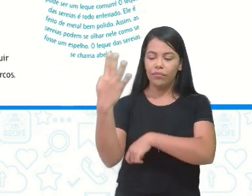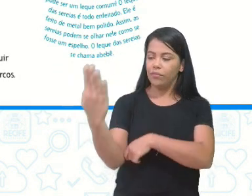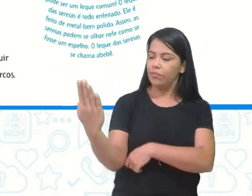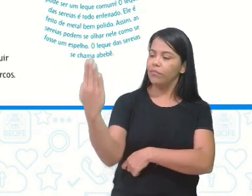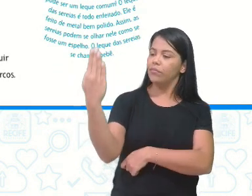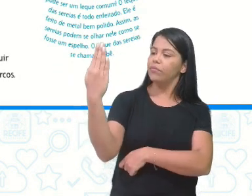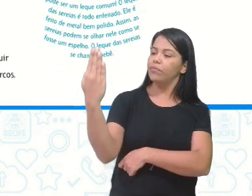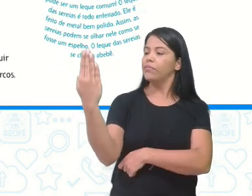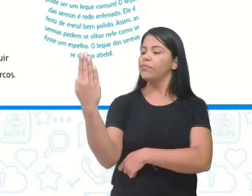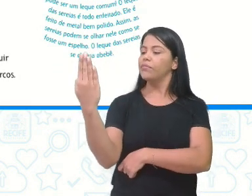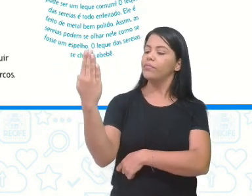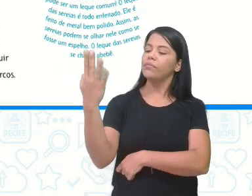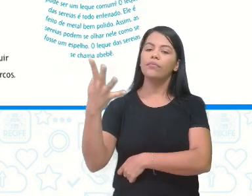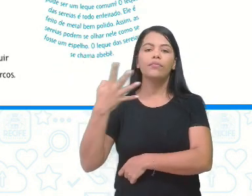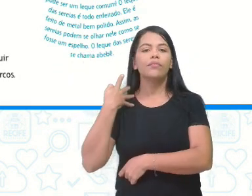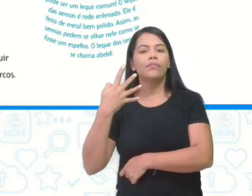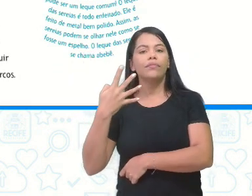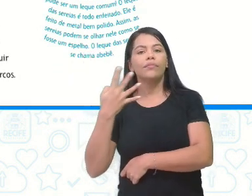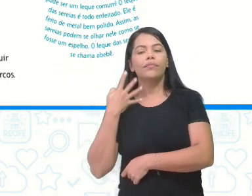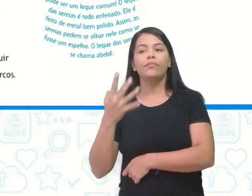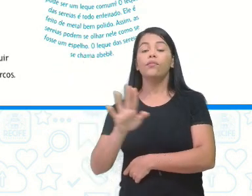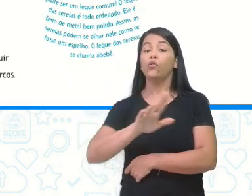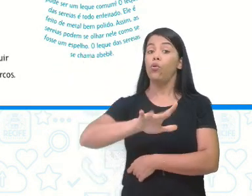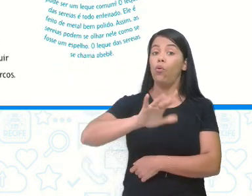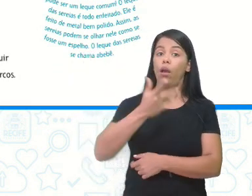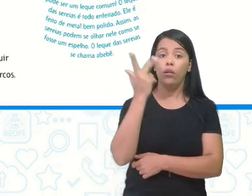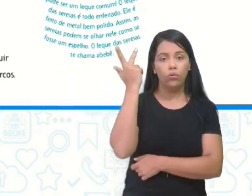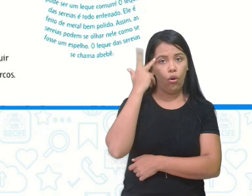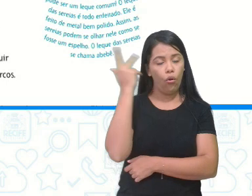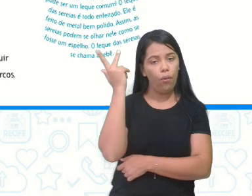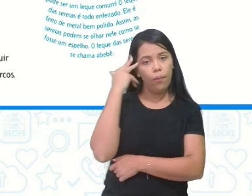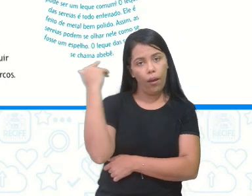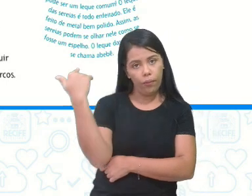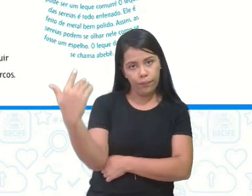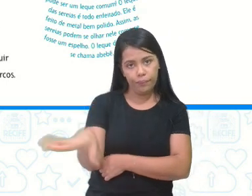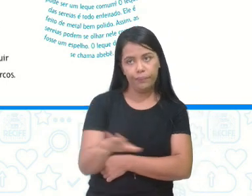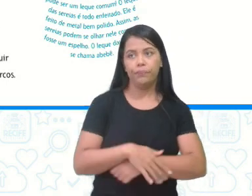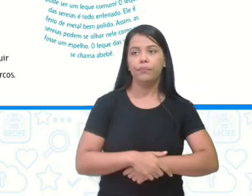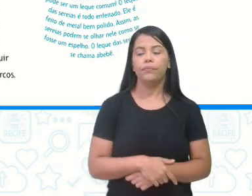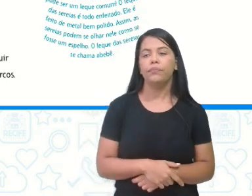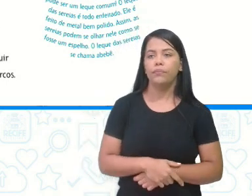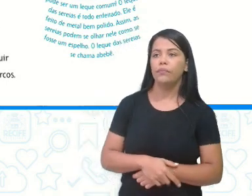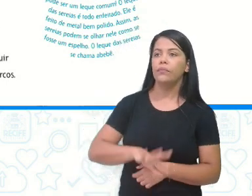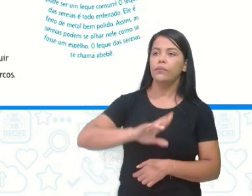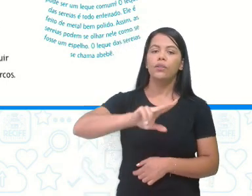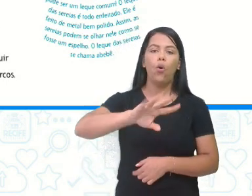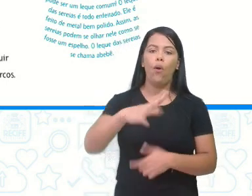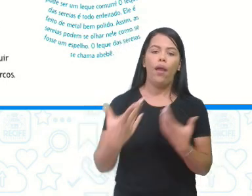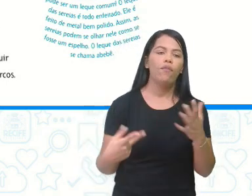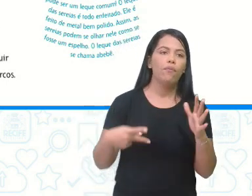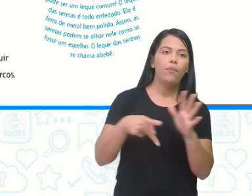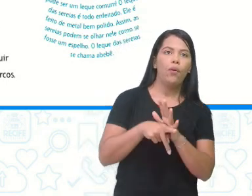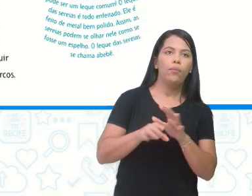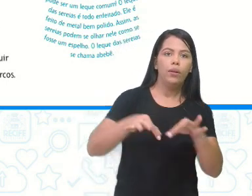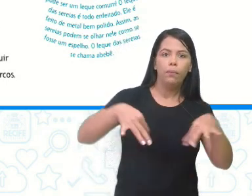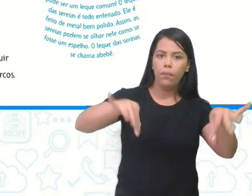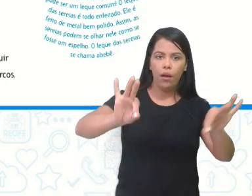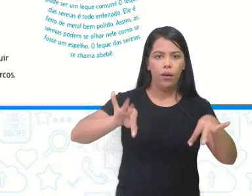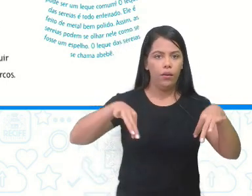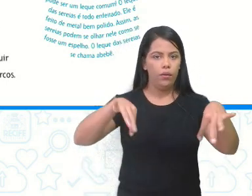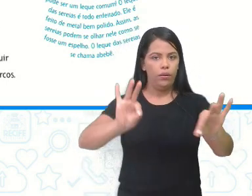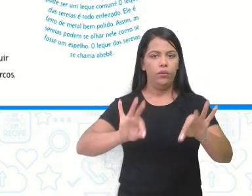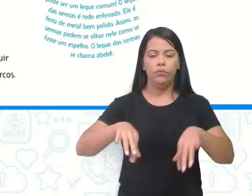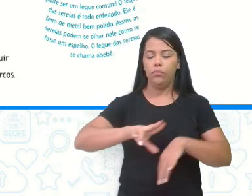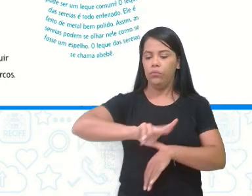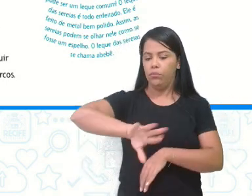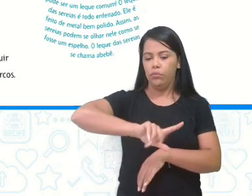leque das sereias, ele não é um leque comum, tá certo, gente? Não é um leque de tecido, de